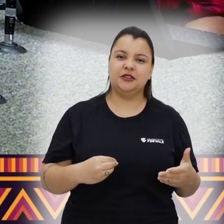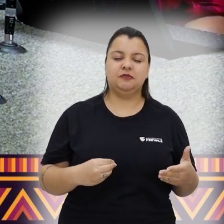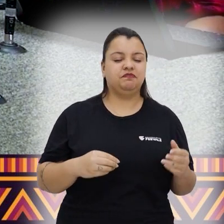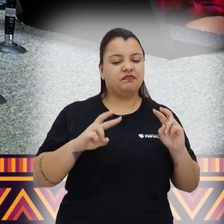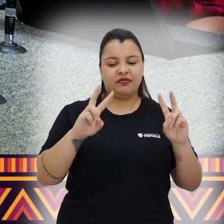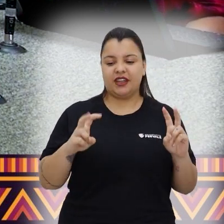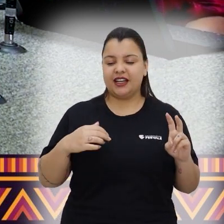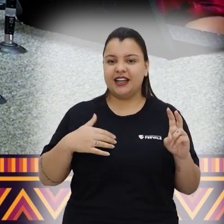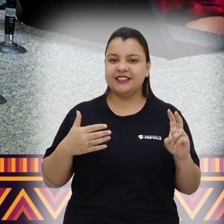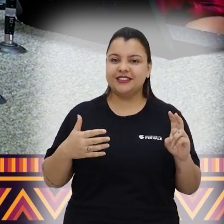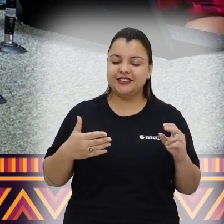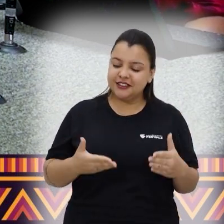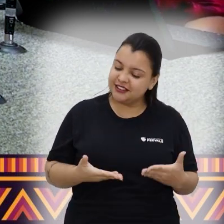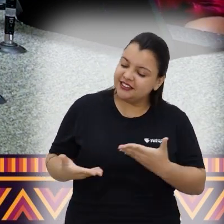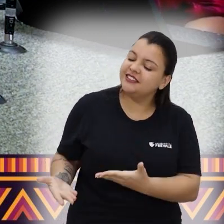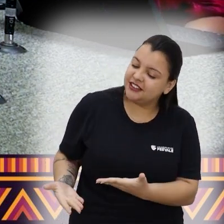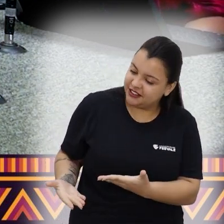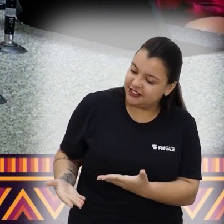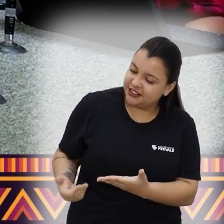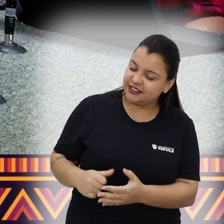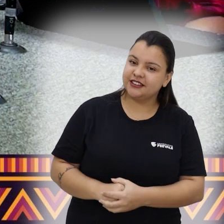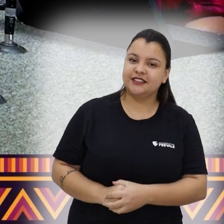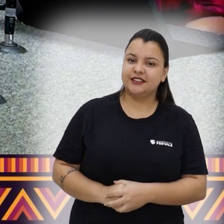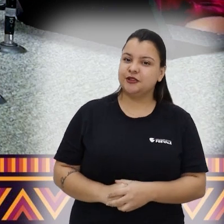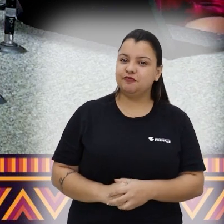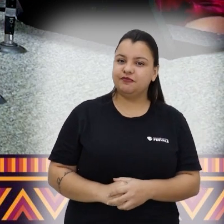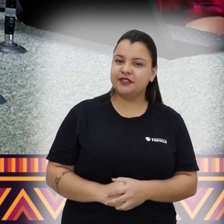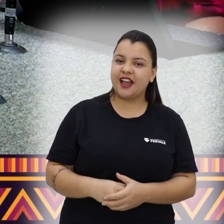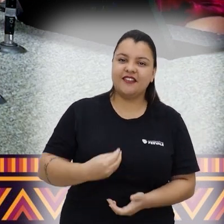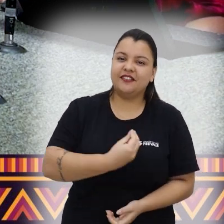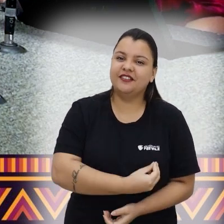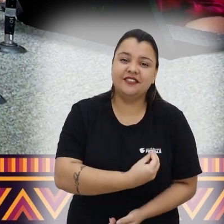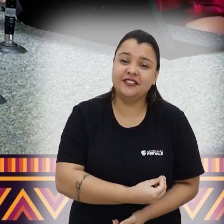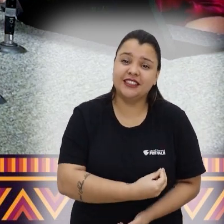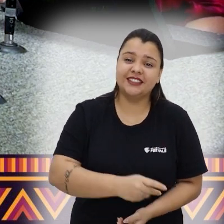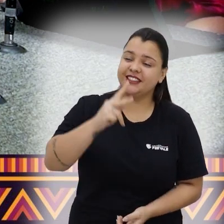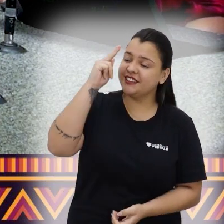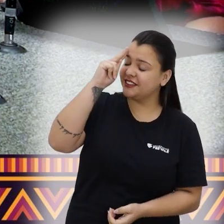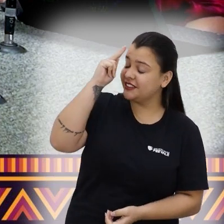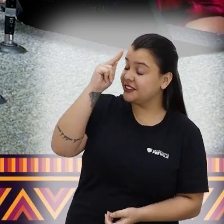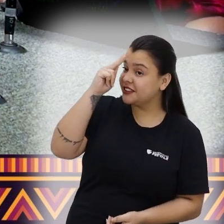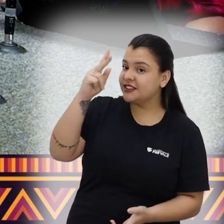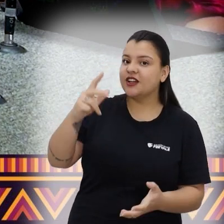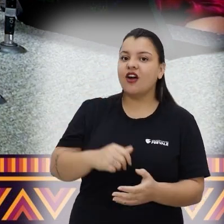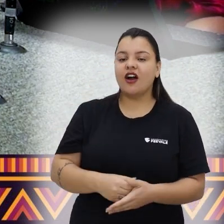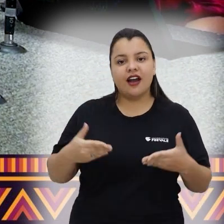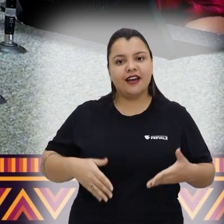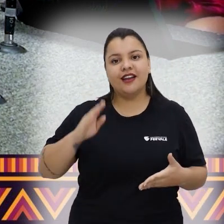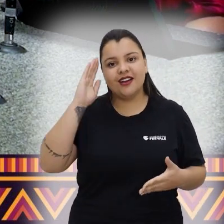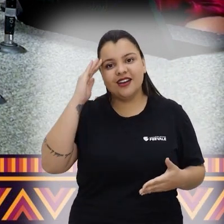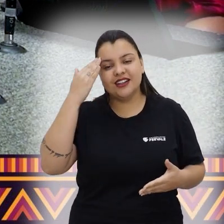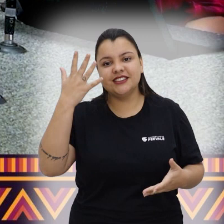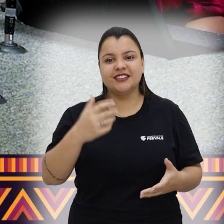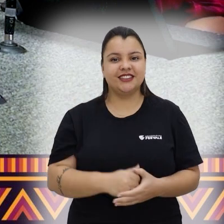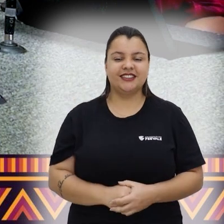disso que a gente deixa para eles, né? Isso não tem... É o famoso legado. Eu nunca tinha entendido o que é preço, isso. cara. Hoje eu entendo. E que peso não desse tem